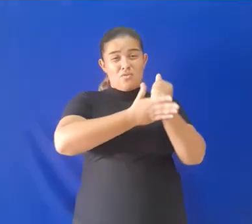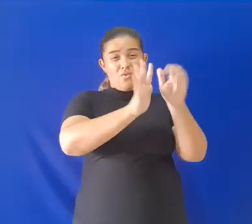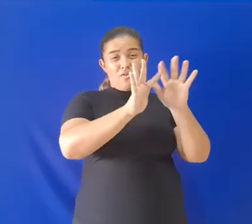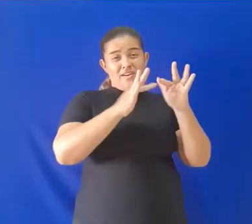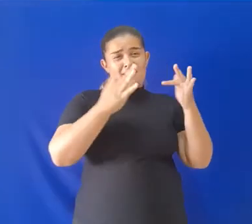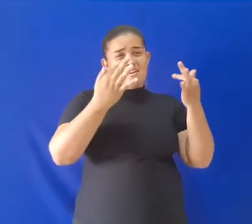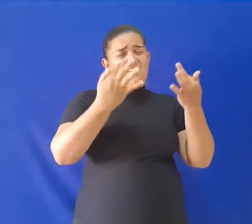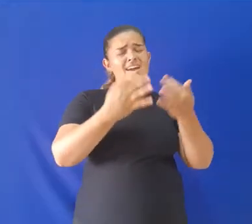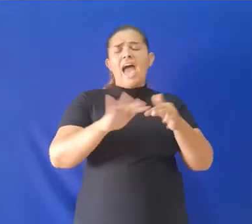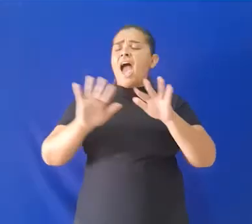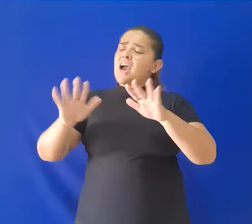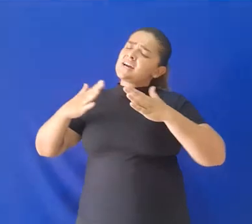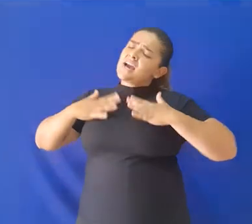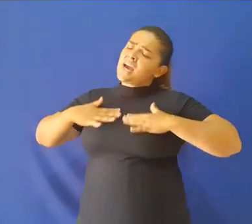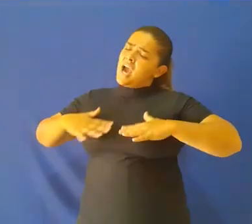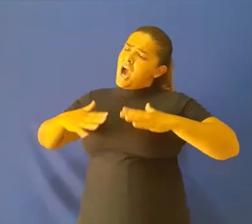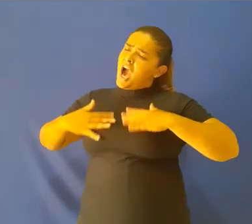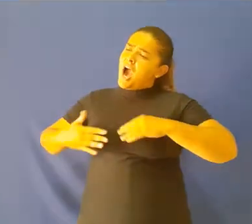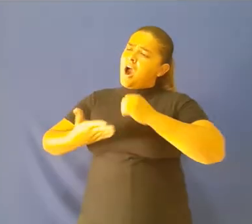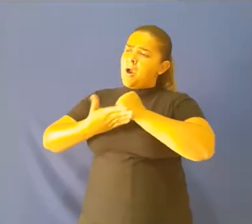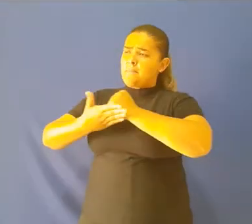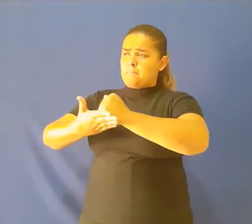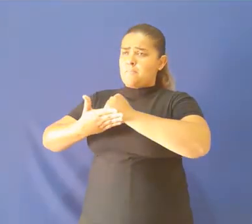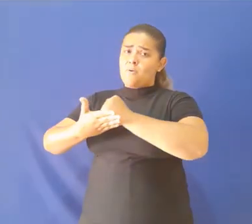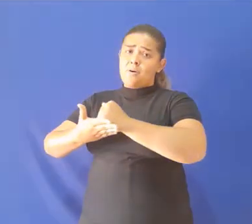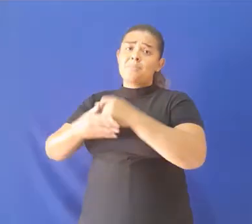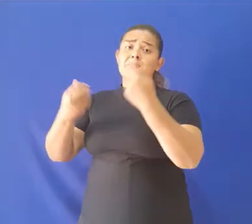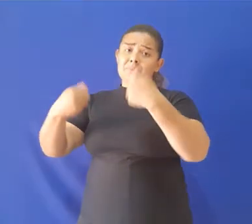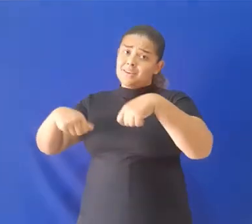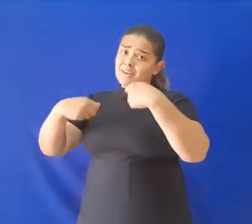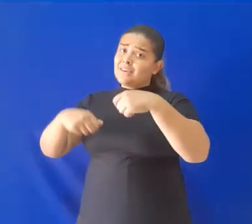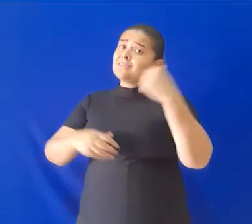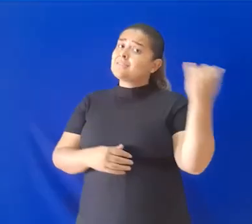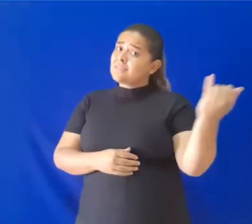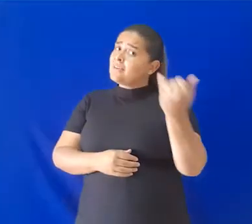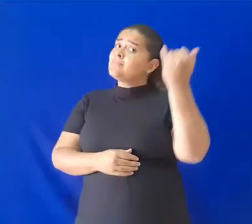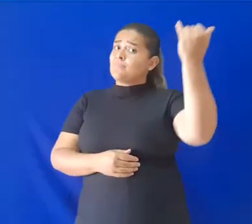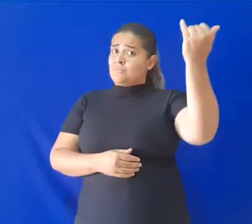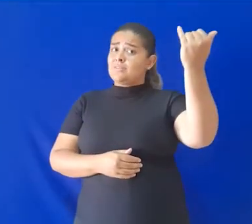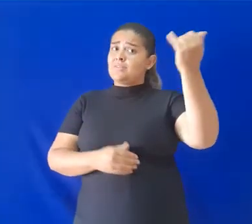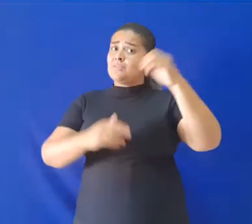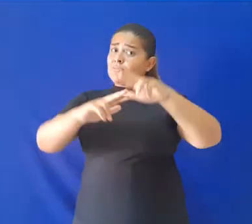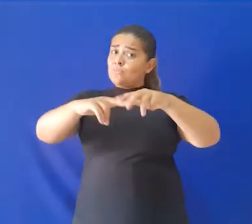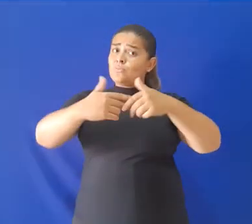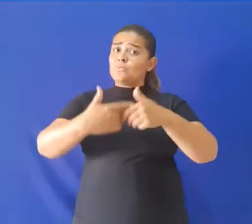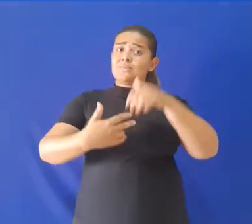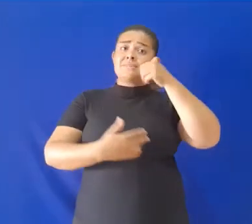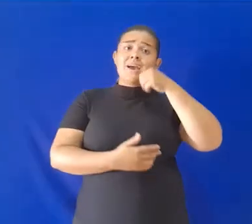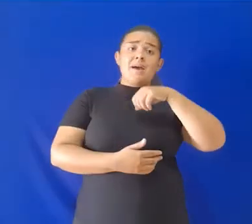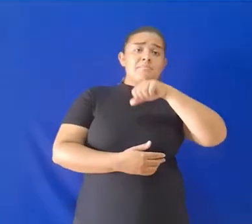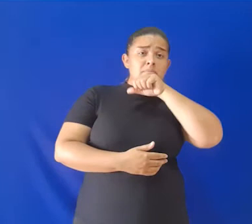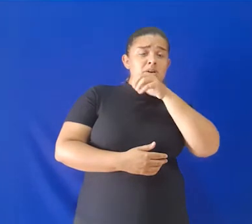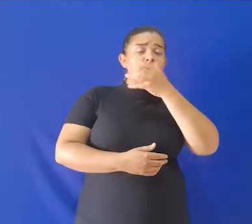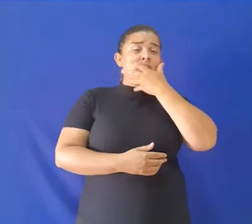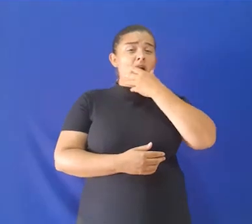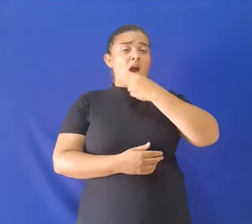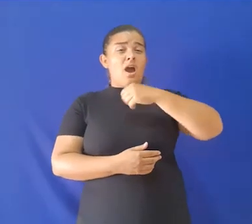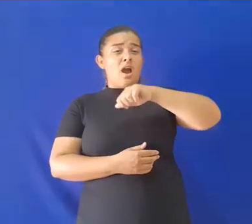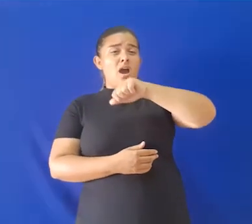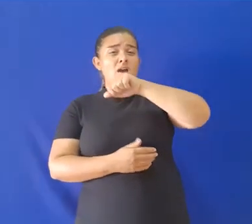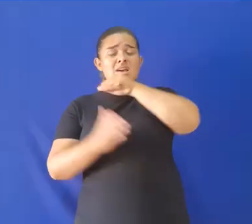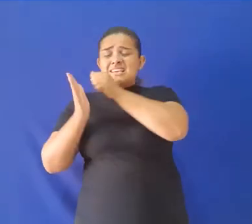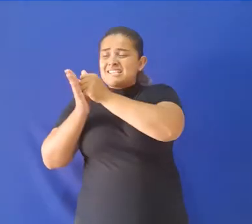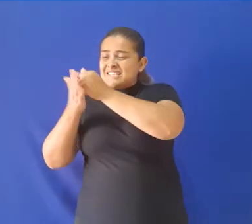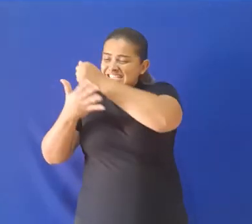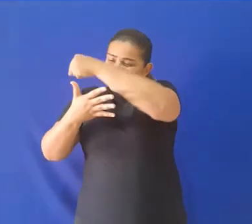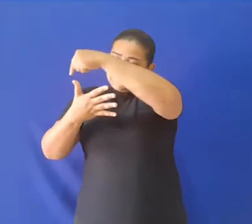familiar, né? Fique tranquilo, nós estamos com vocês, que é muito importante. Então, os pais,